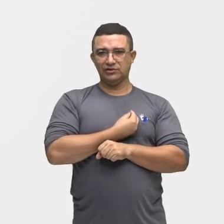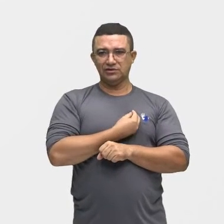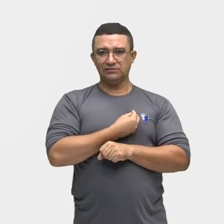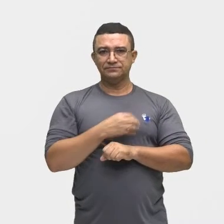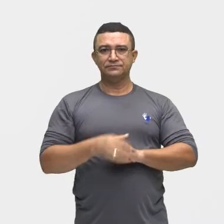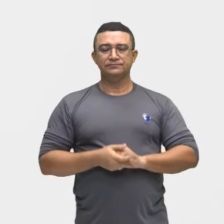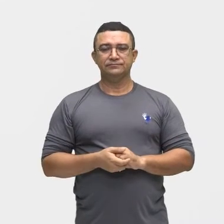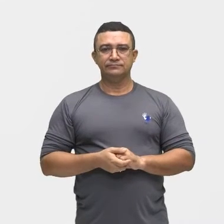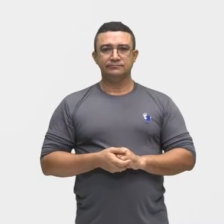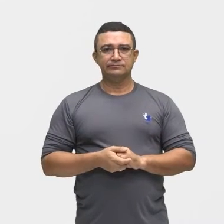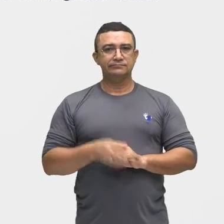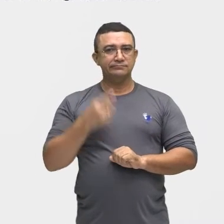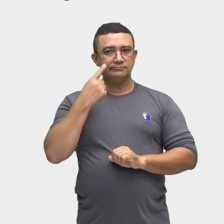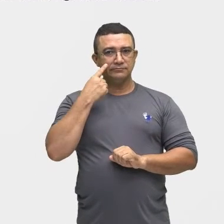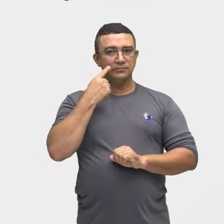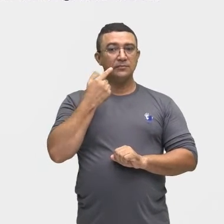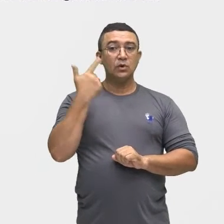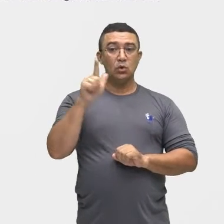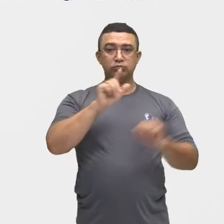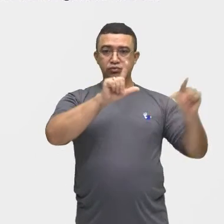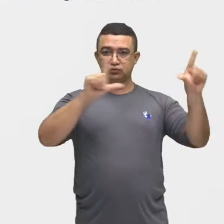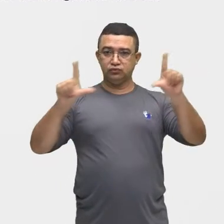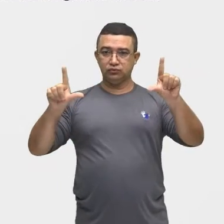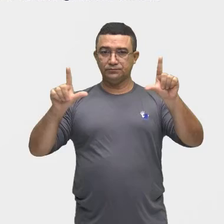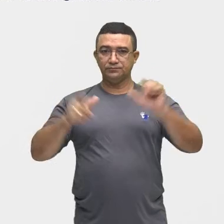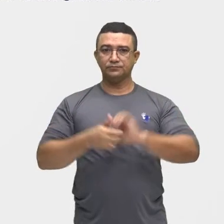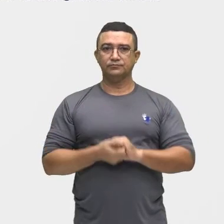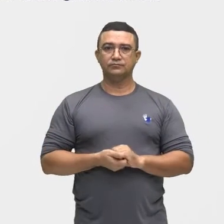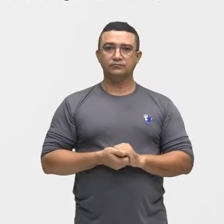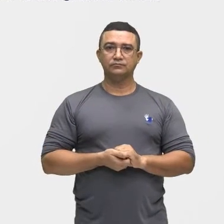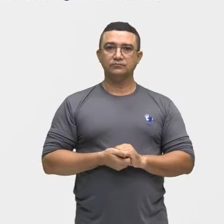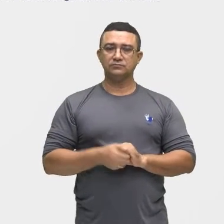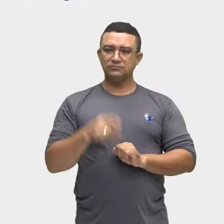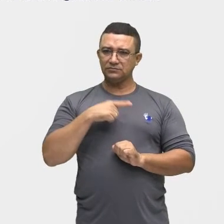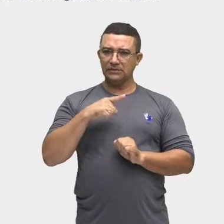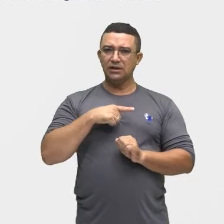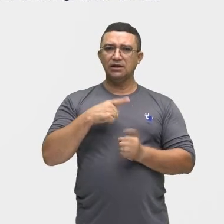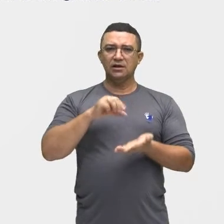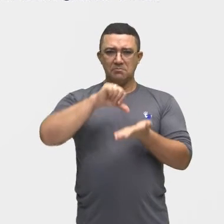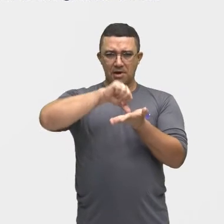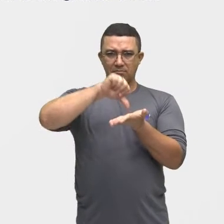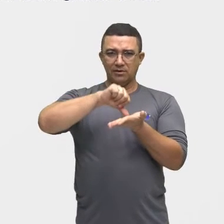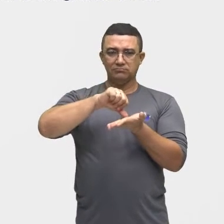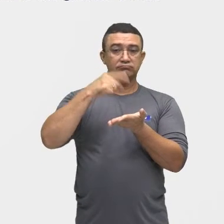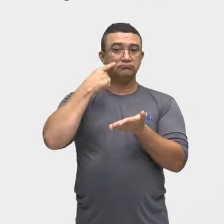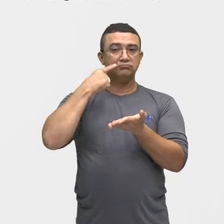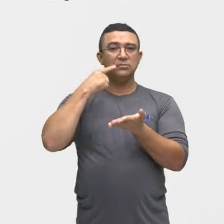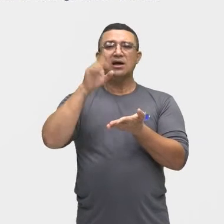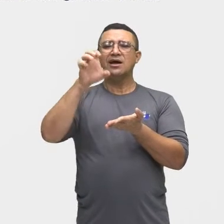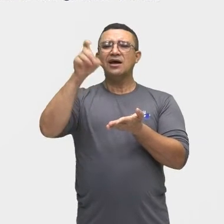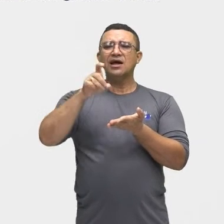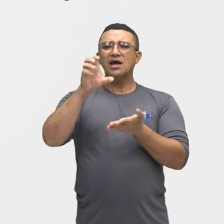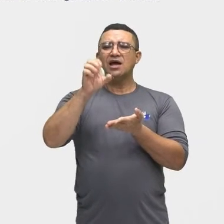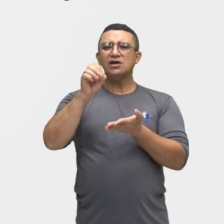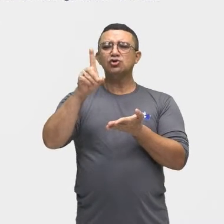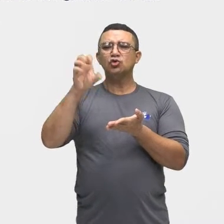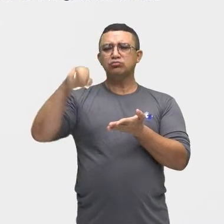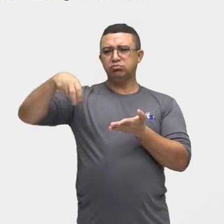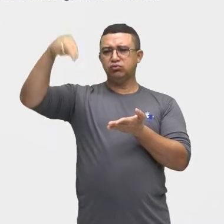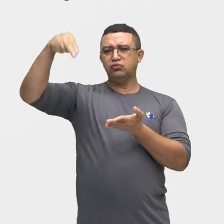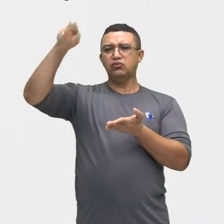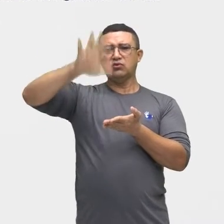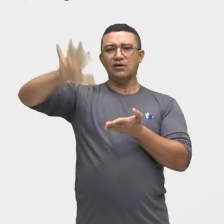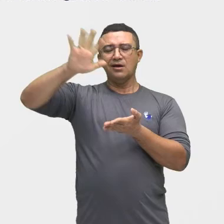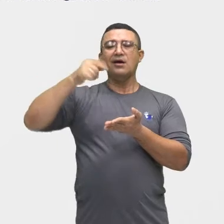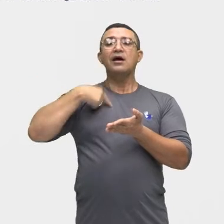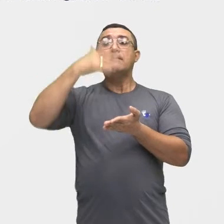nordestino. A gente vai observar na próxima cartela e a gente tem um mapinha, as migrações, né? Ou o êxodo nordestino, ele